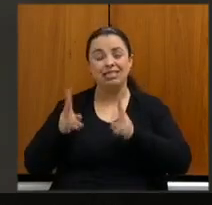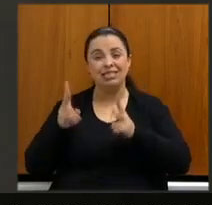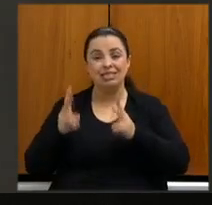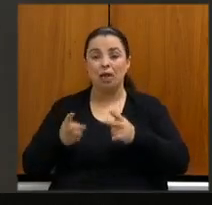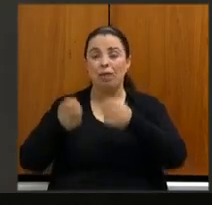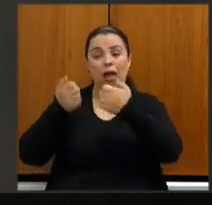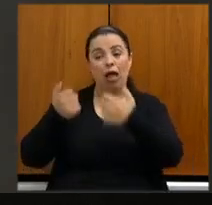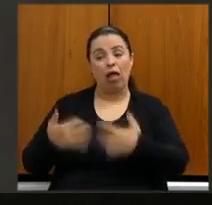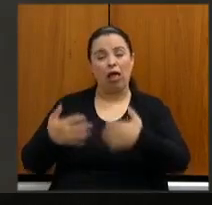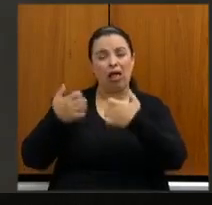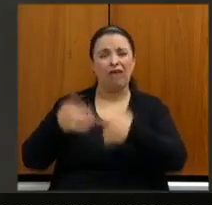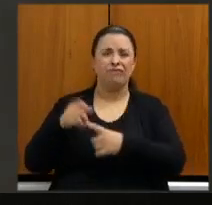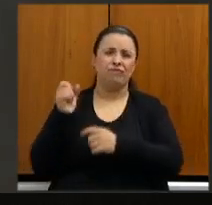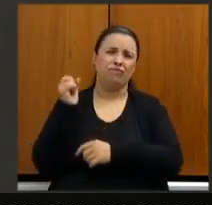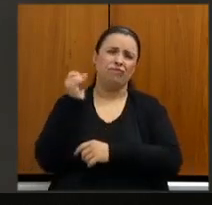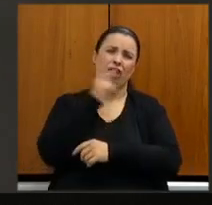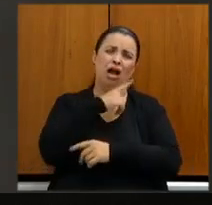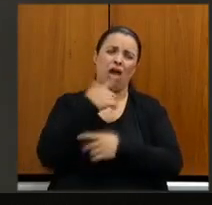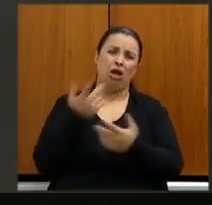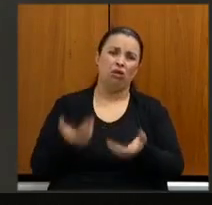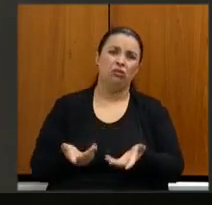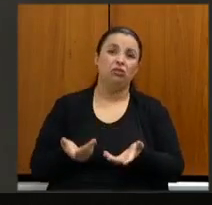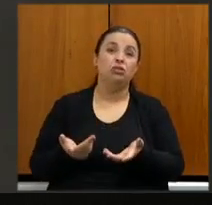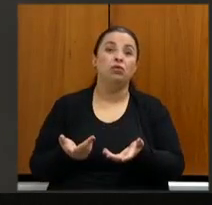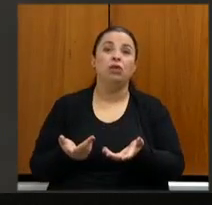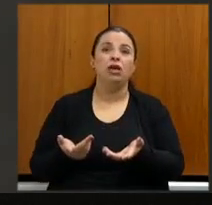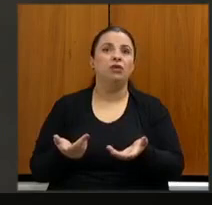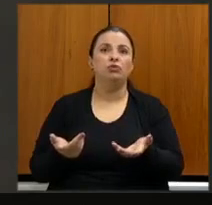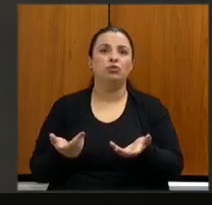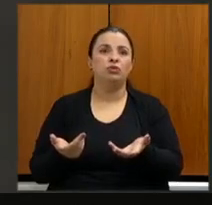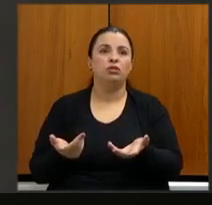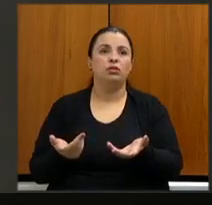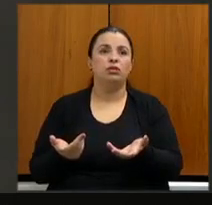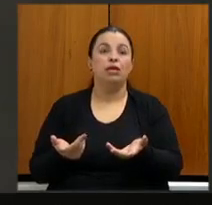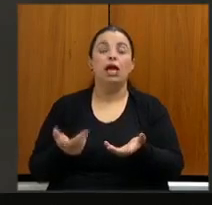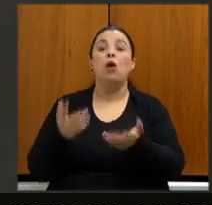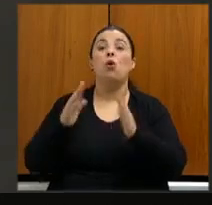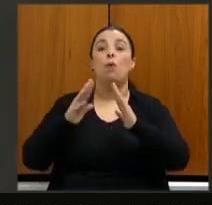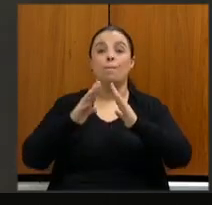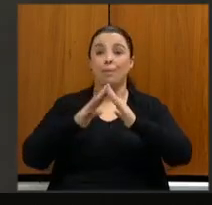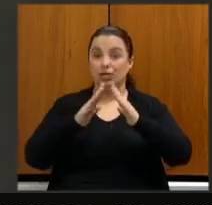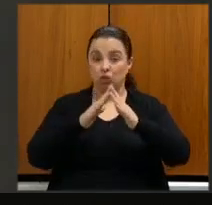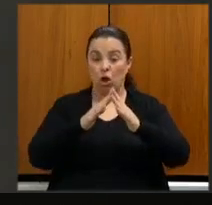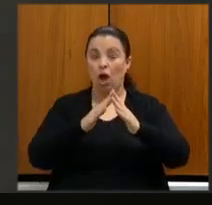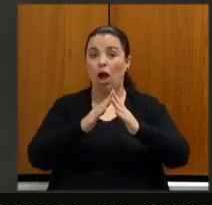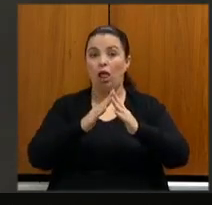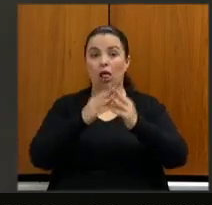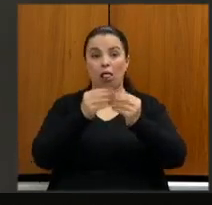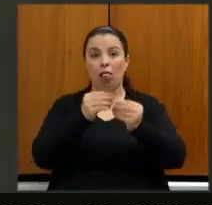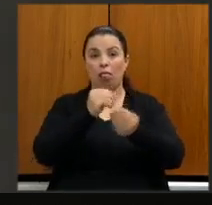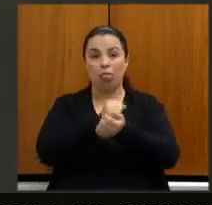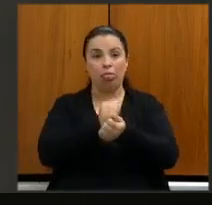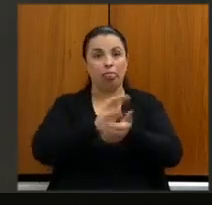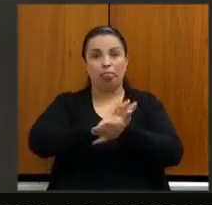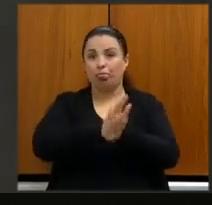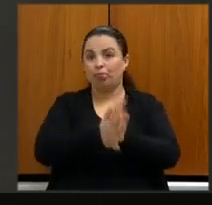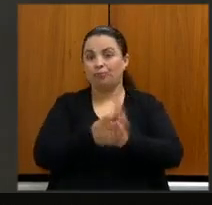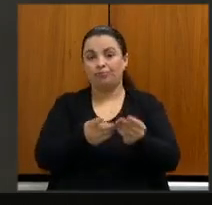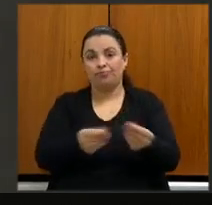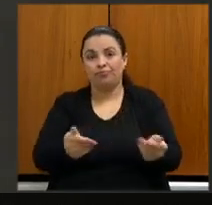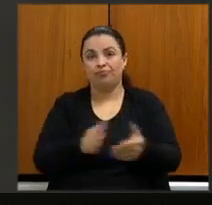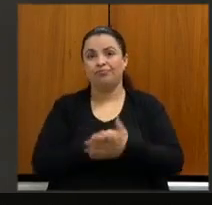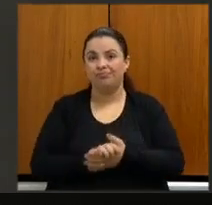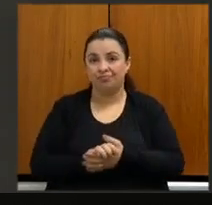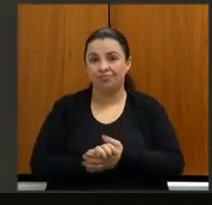de decisão judicial demolir uma escola demolir uma es O que foi escola Eduardo Galeano em